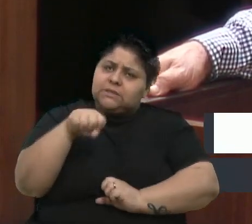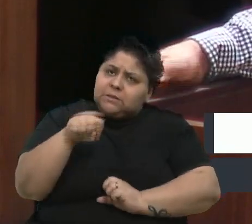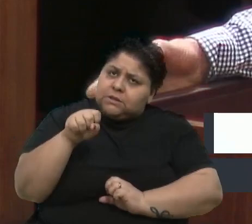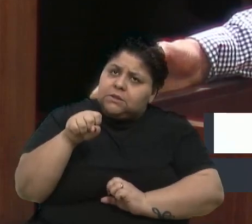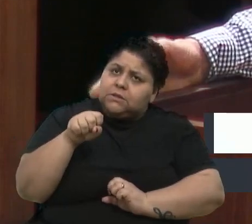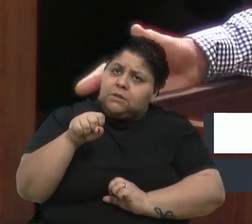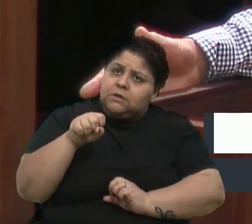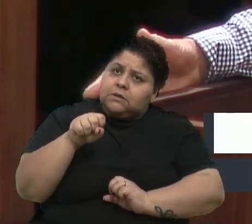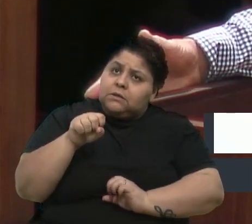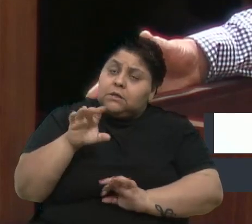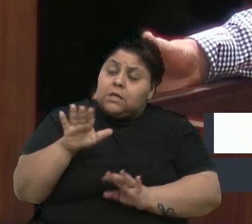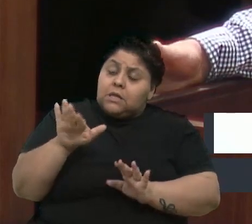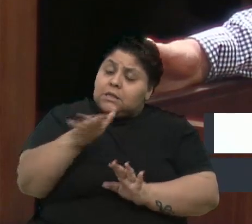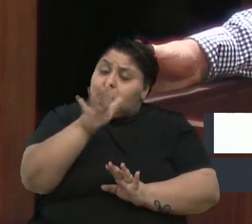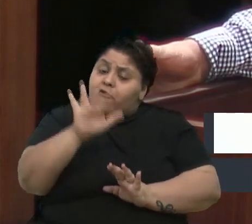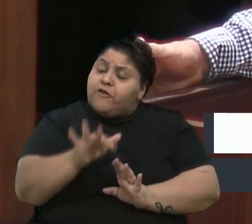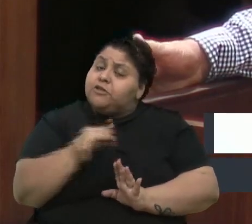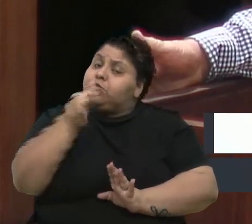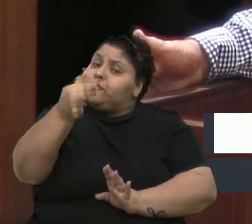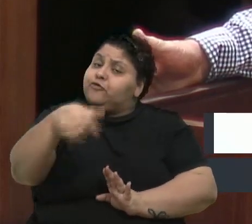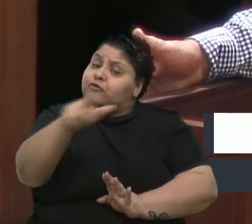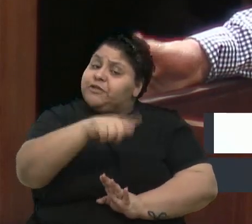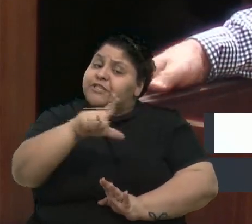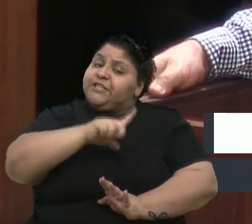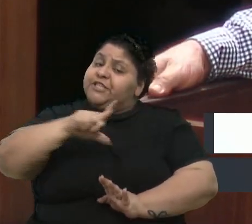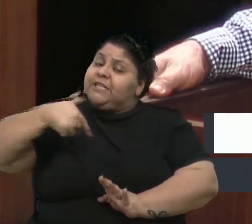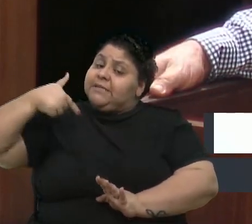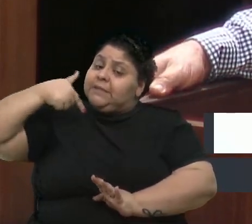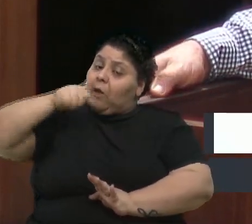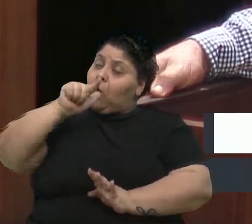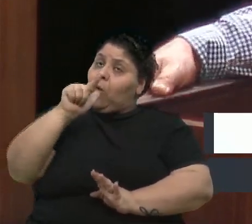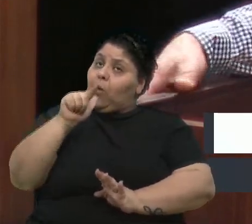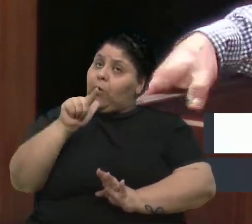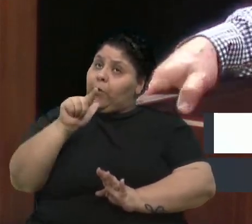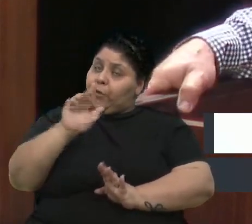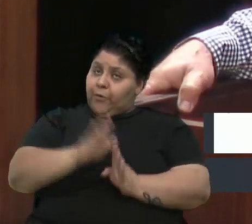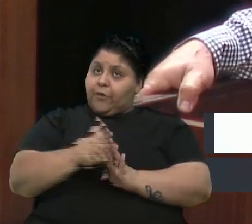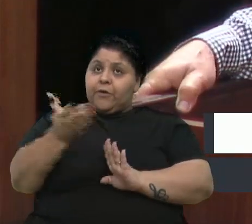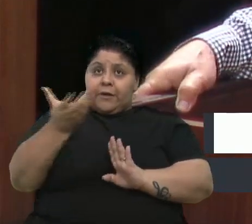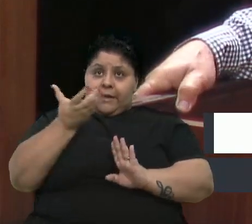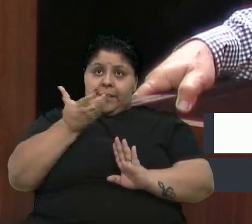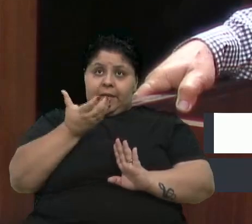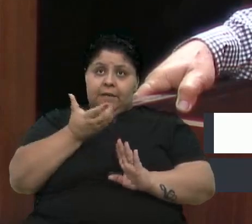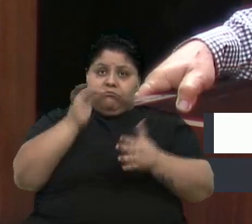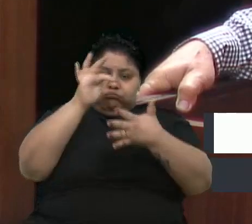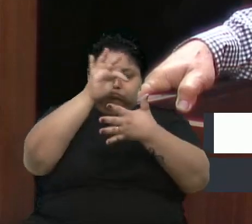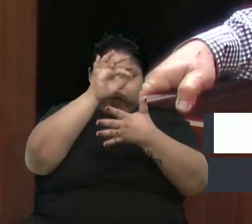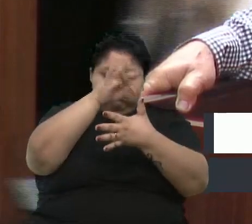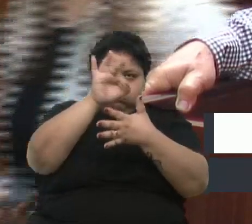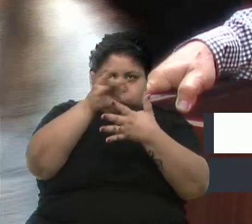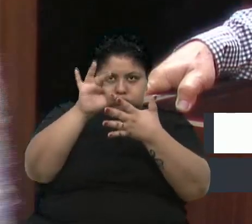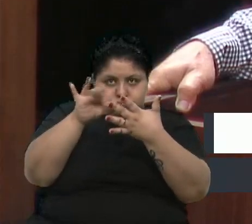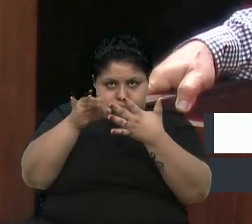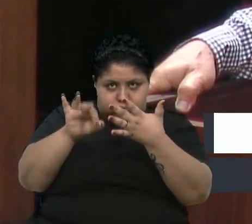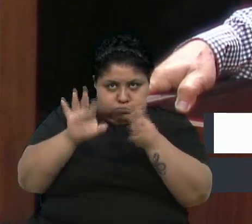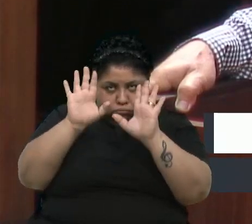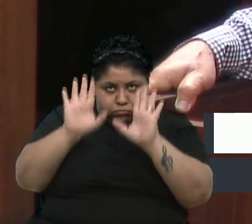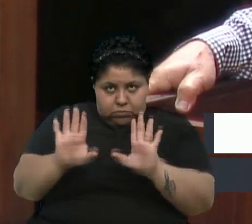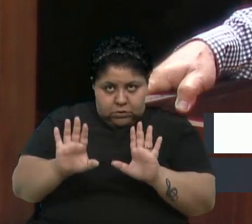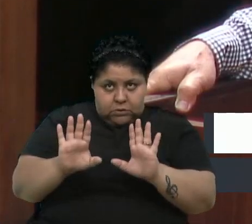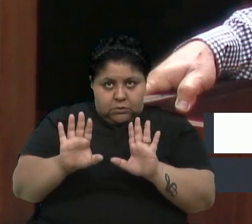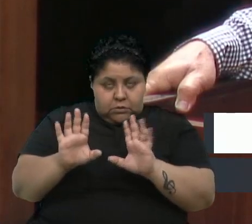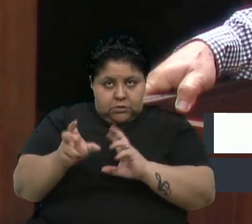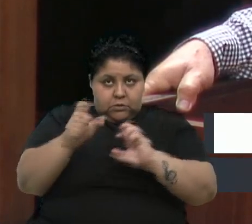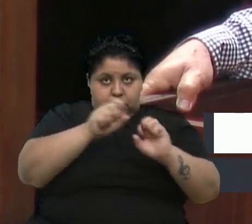quem sabe ali na frente a gente tem essa conquista. Queria deixar pontuado isso, de poder cobrir